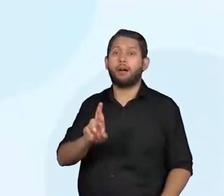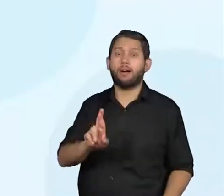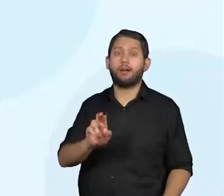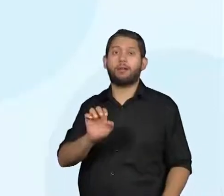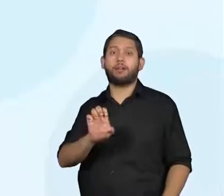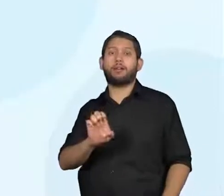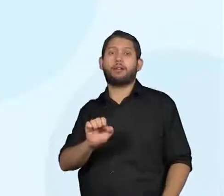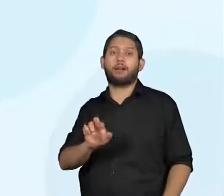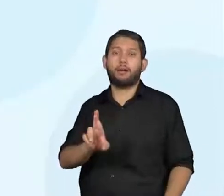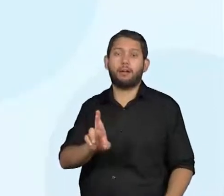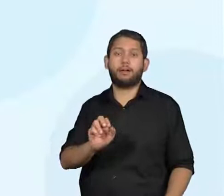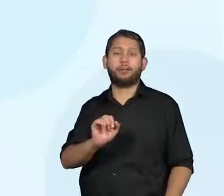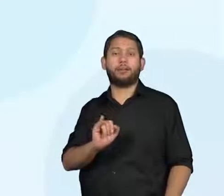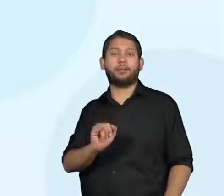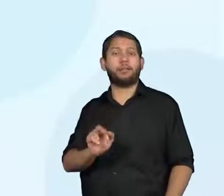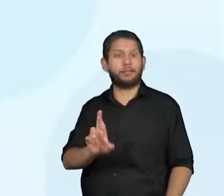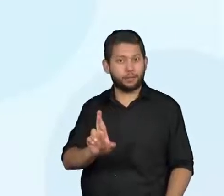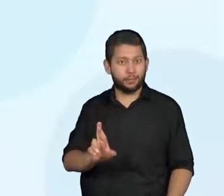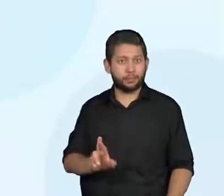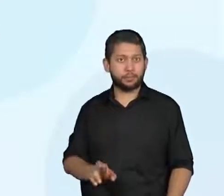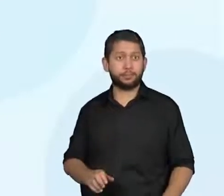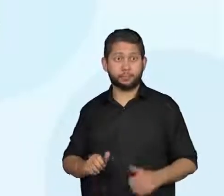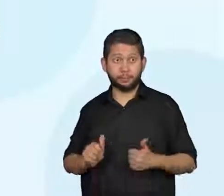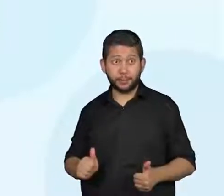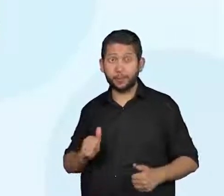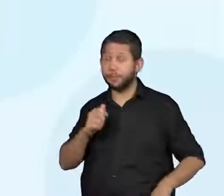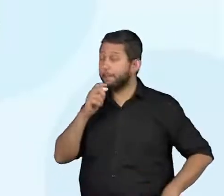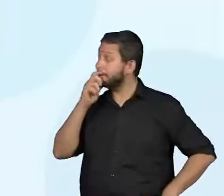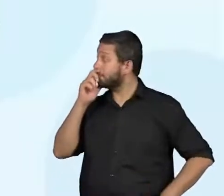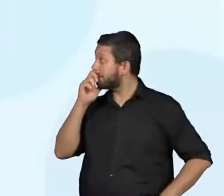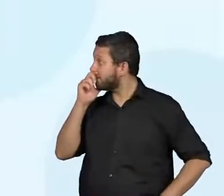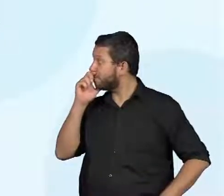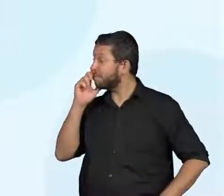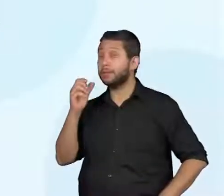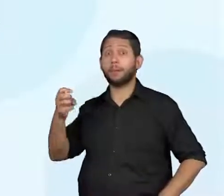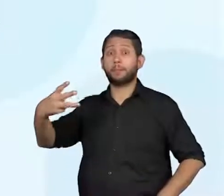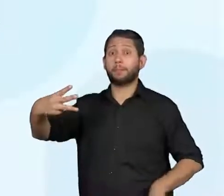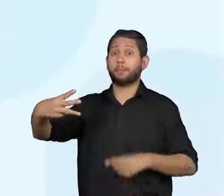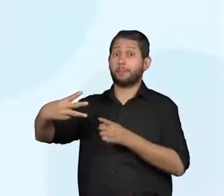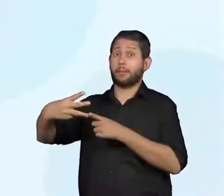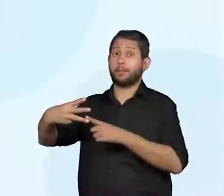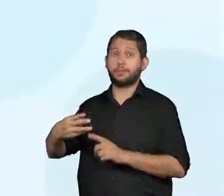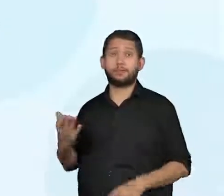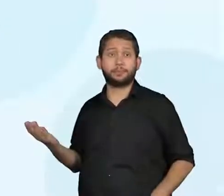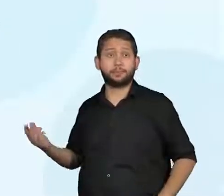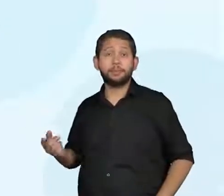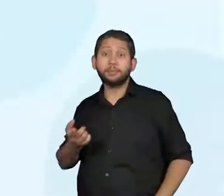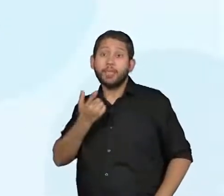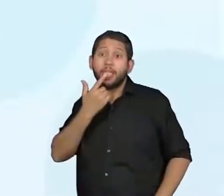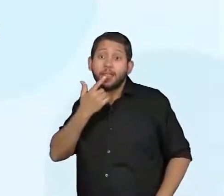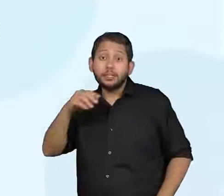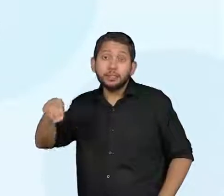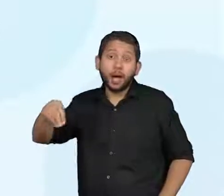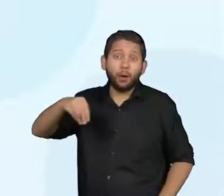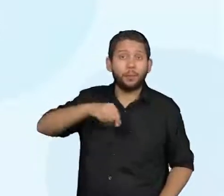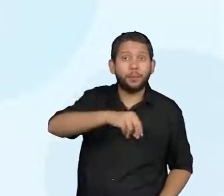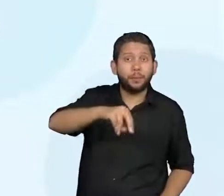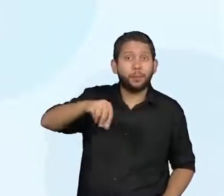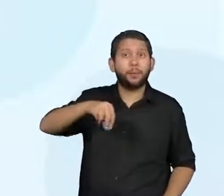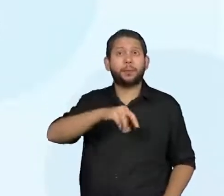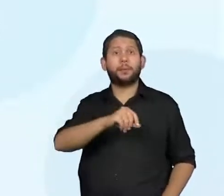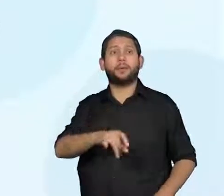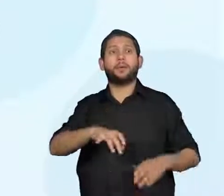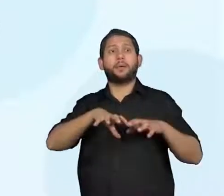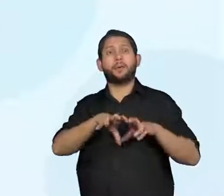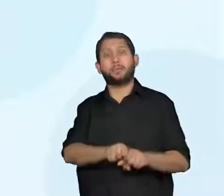que isso é uma característica do texto. Mais um passo a passo. Acrescente o sal e amasse bem,